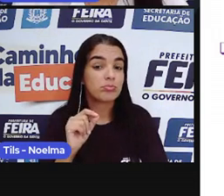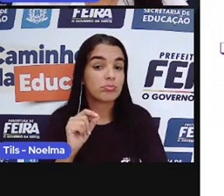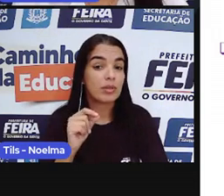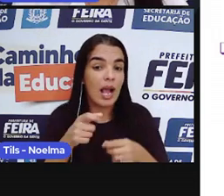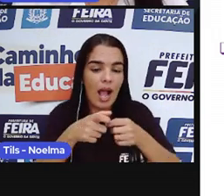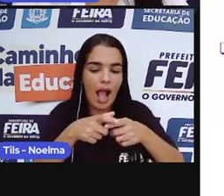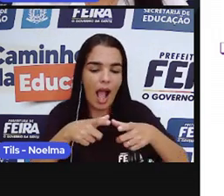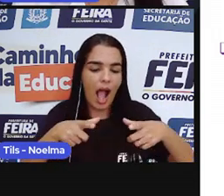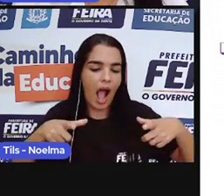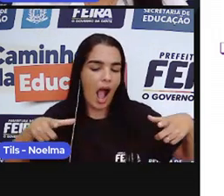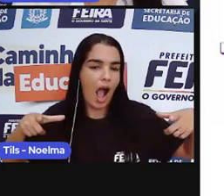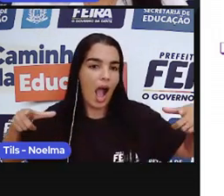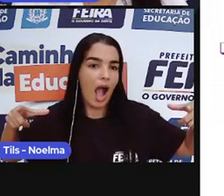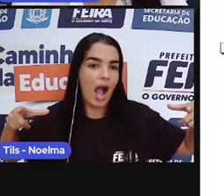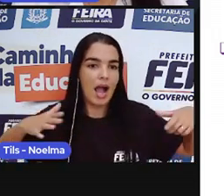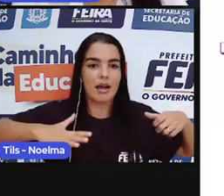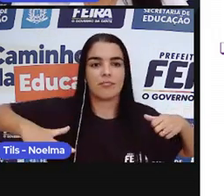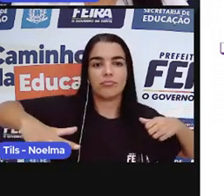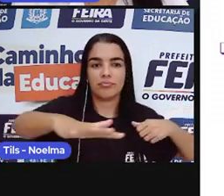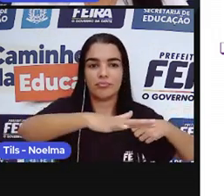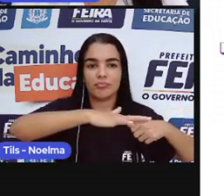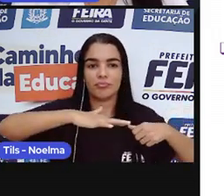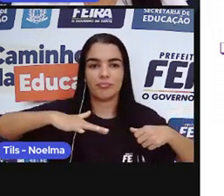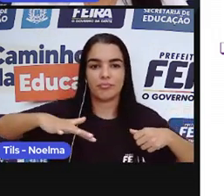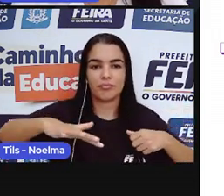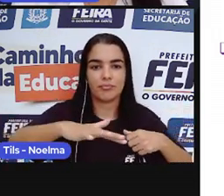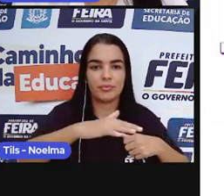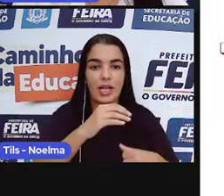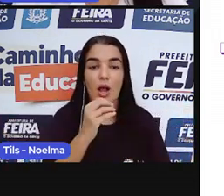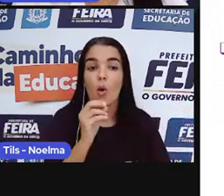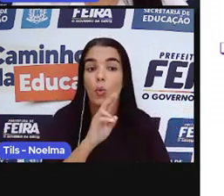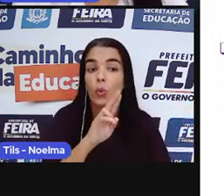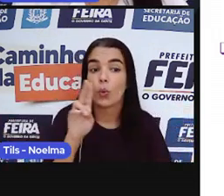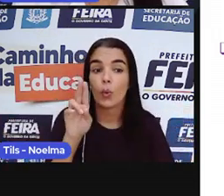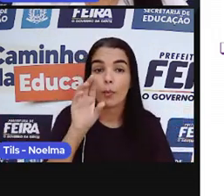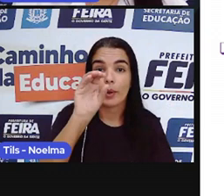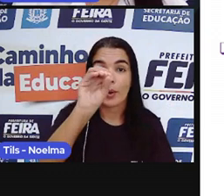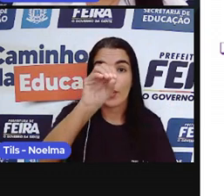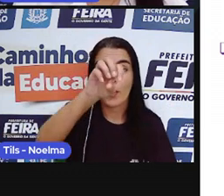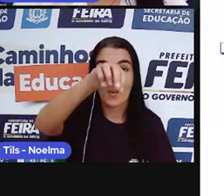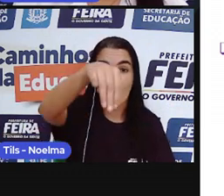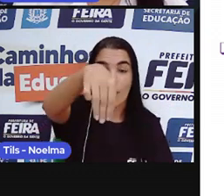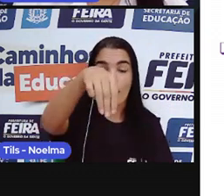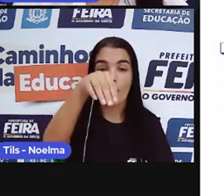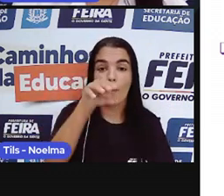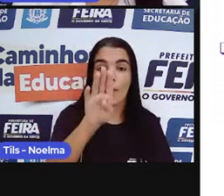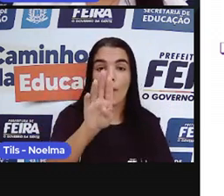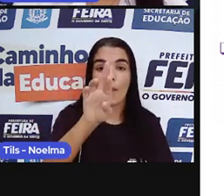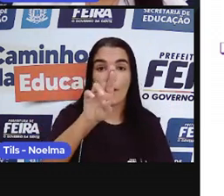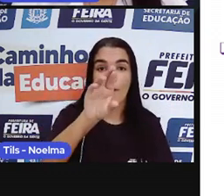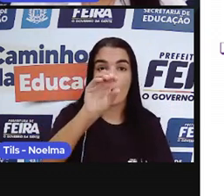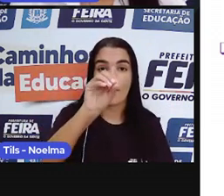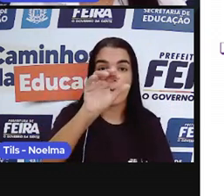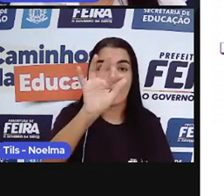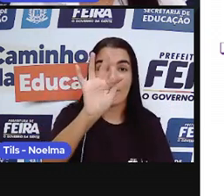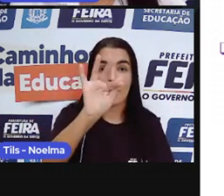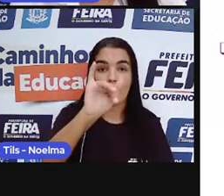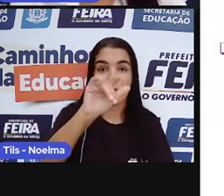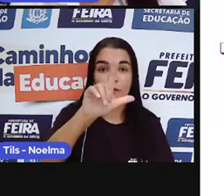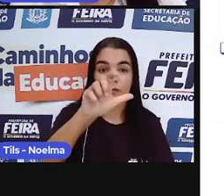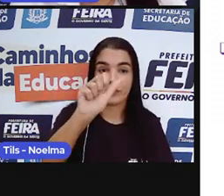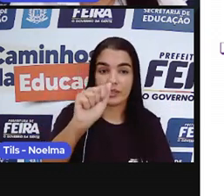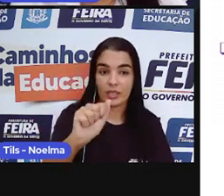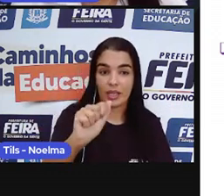uma imensa área ocupada aí por florestas ombrófila, densa, né? Ombrófila, que vem do grego aí, amigo da água, ou